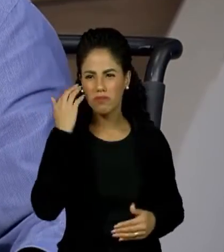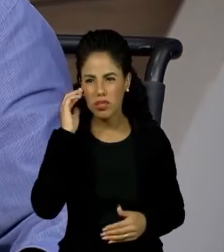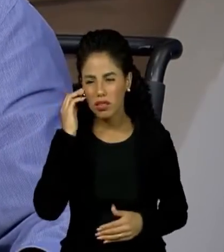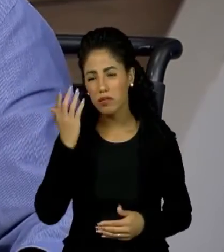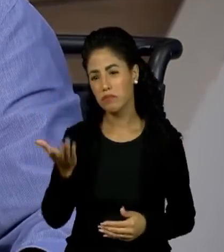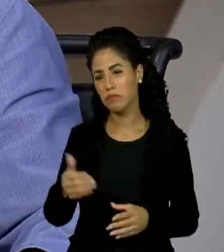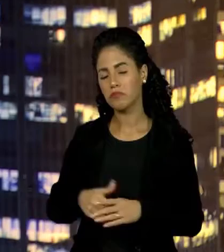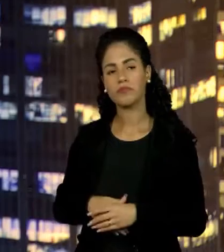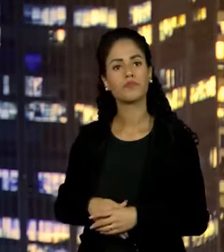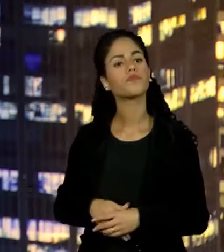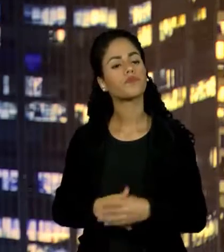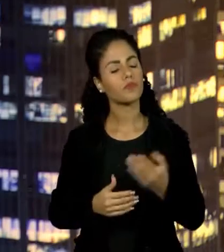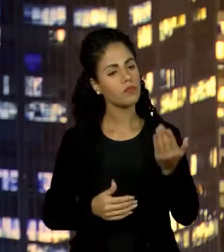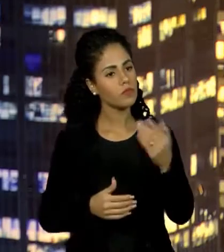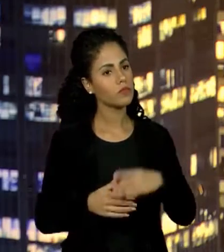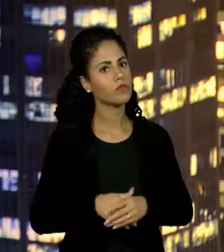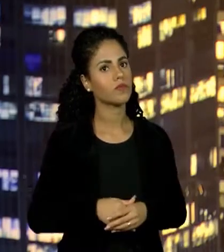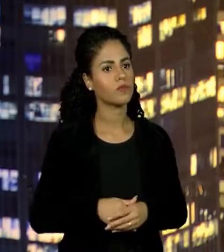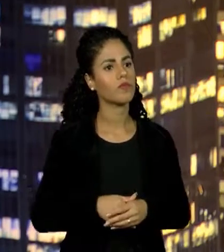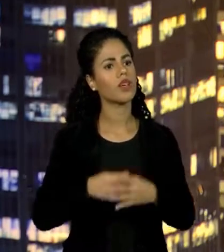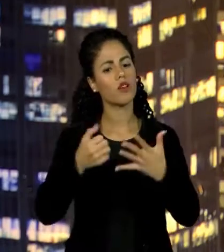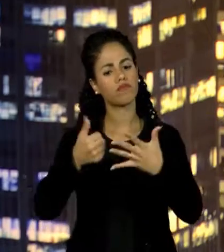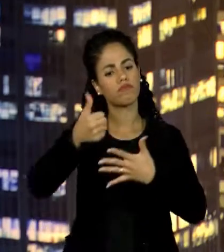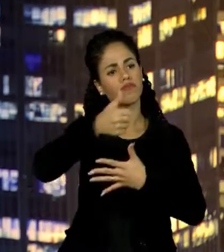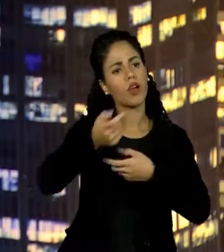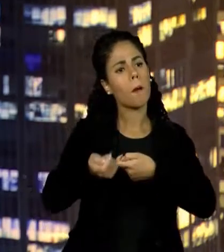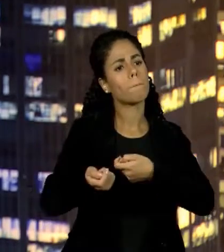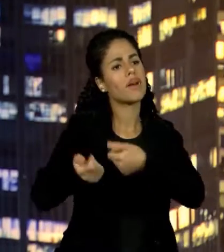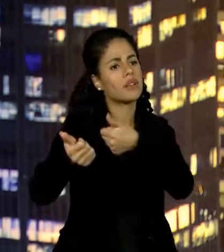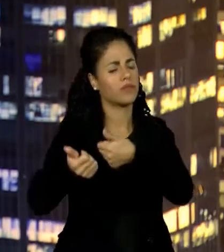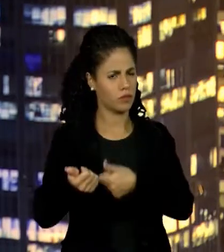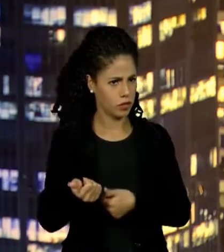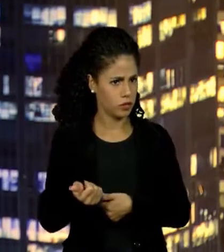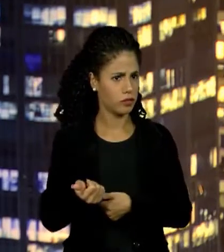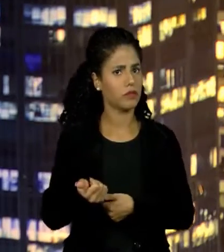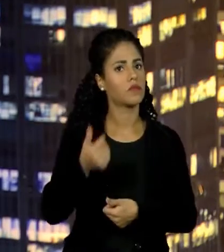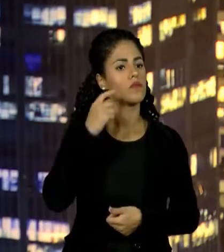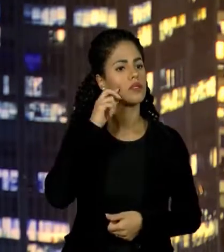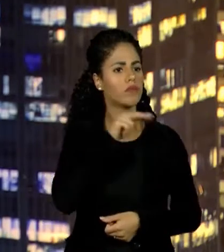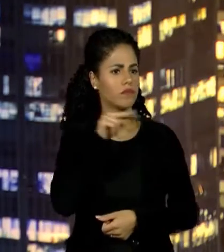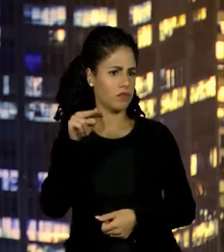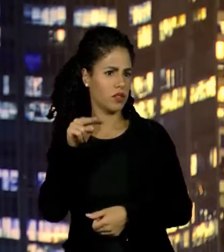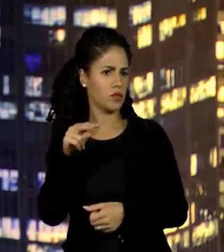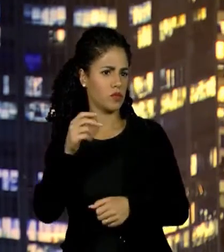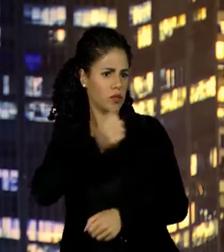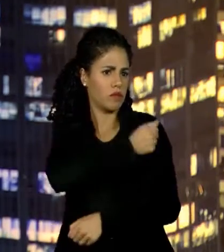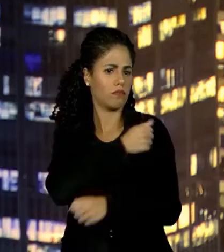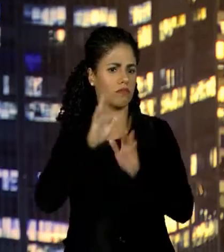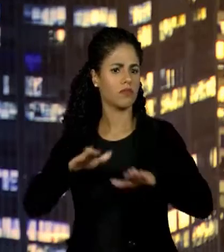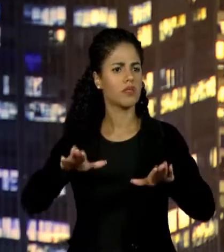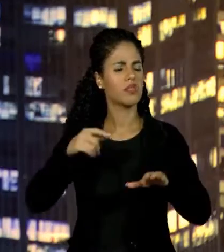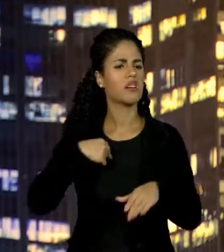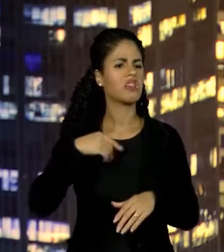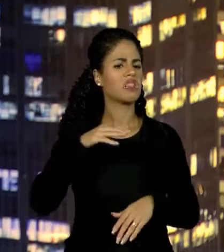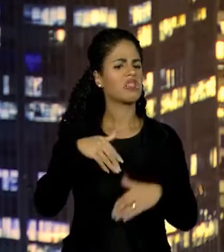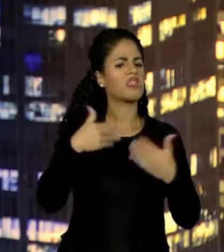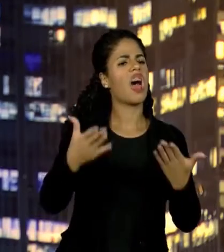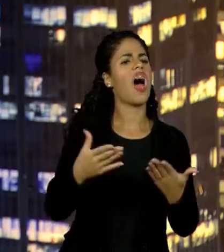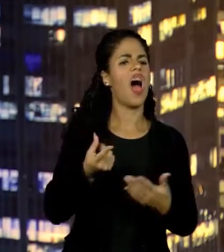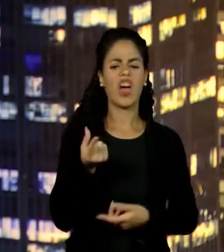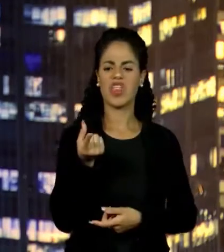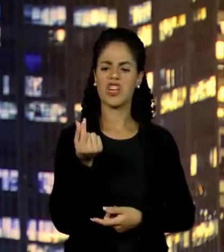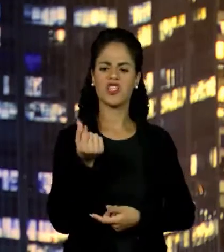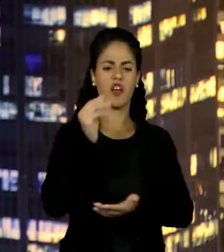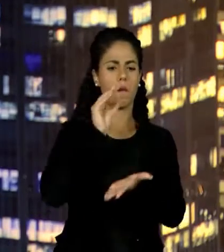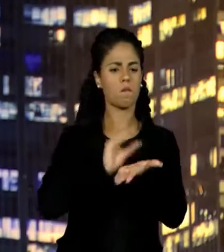caso. Ô Joyce, isso dos privilégios, né, é uma coisa que você deve ouvir dos seus alunos, né? Ah, mas ele tem verba para isso,